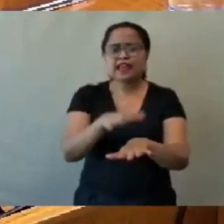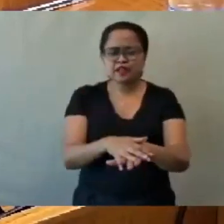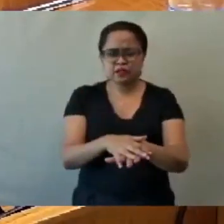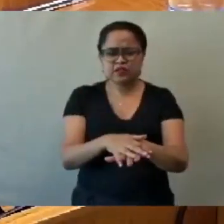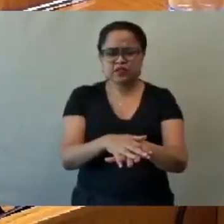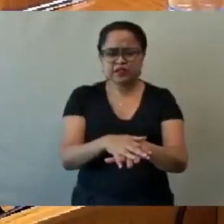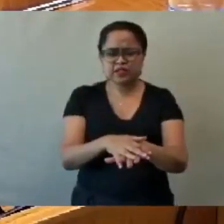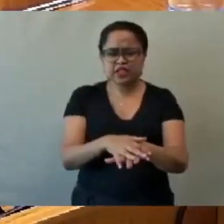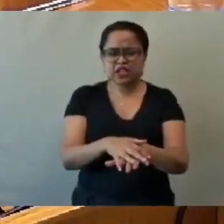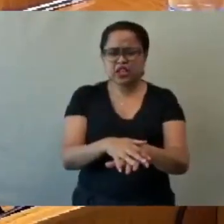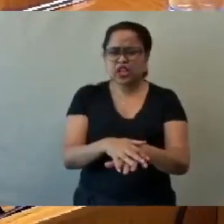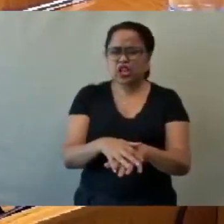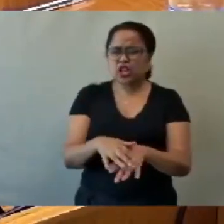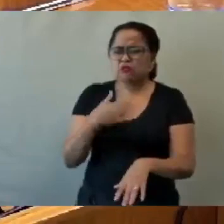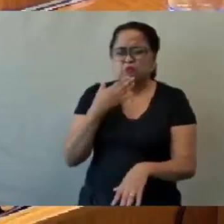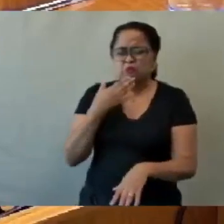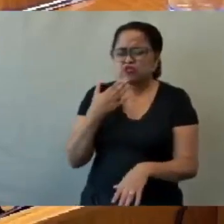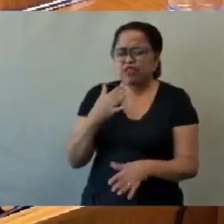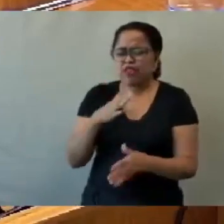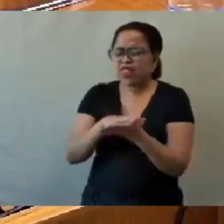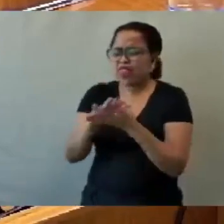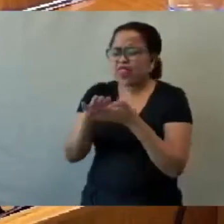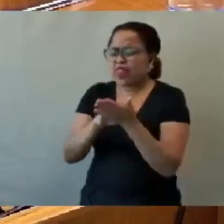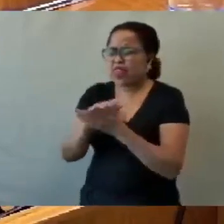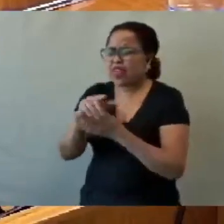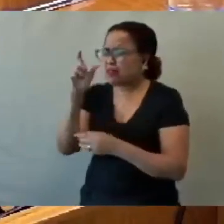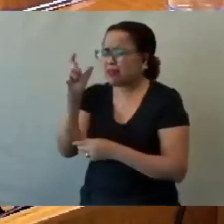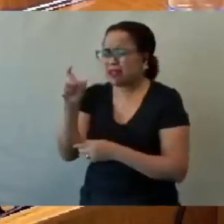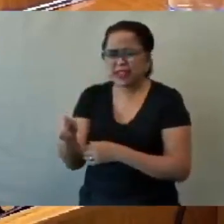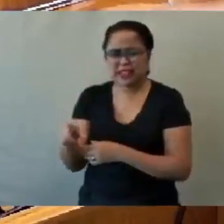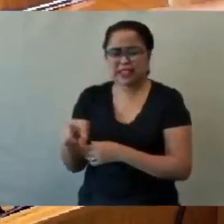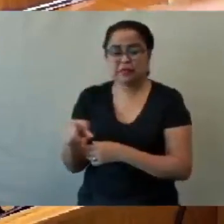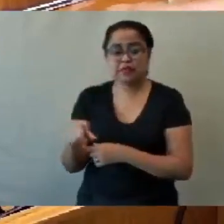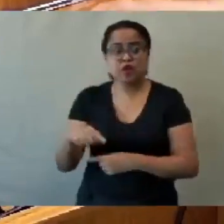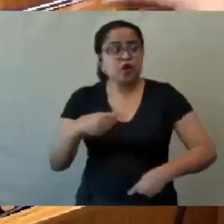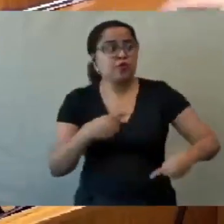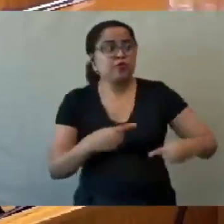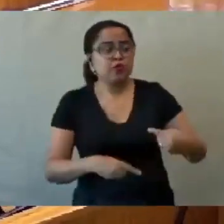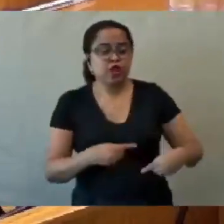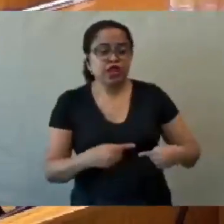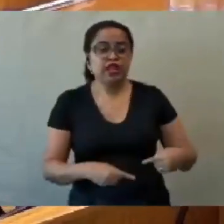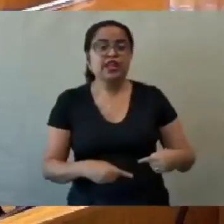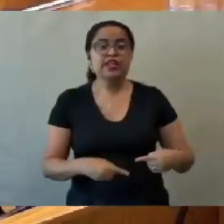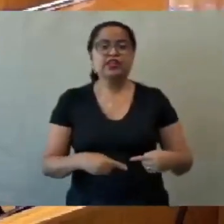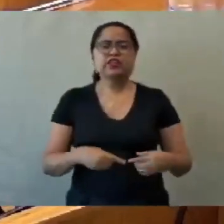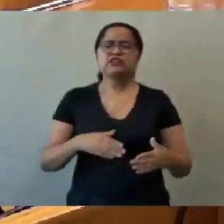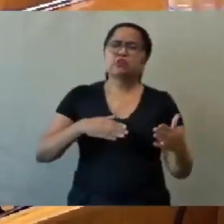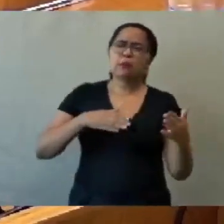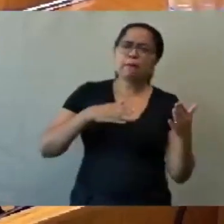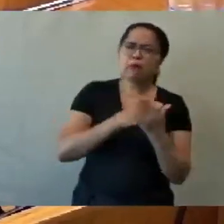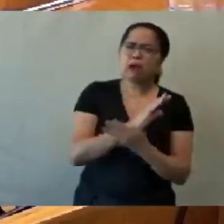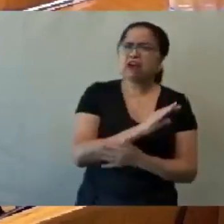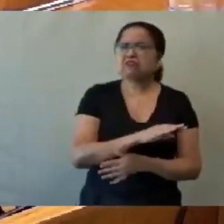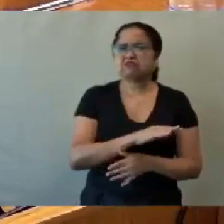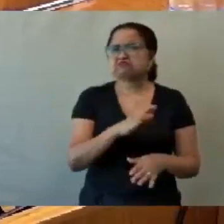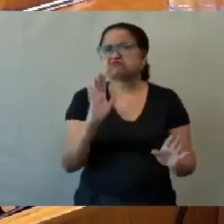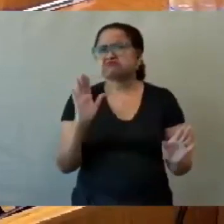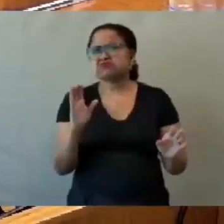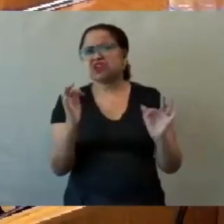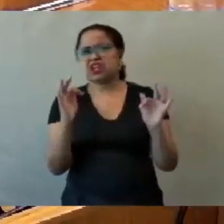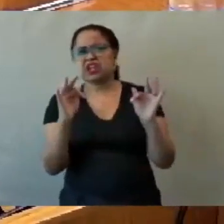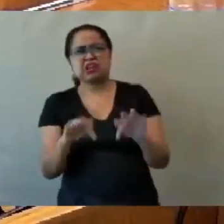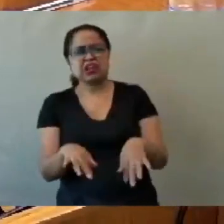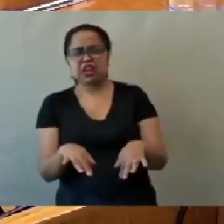pedindo nada para ninguém. Sabe, político passa, eu vou passar, todos nós vamos passar, todo